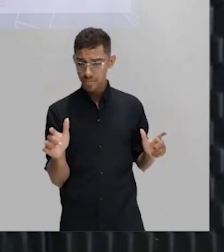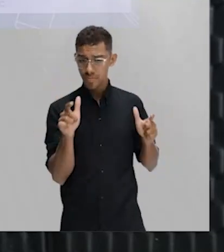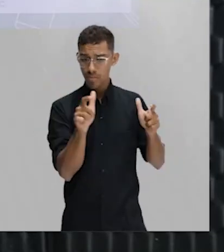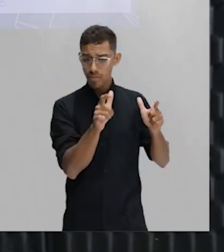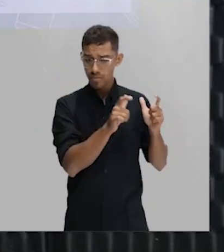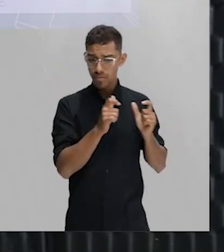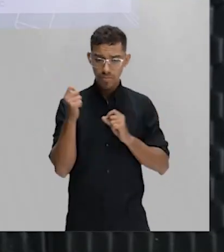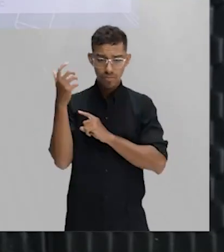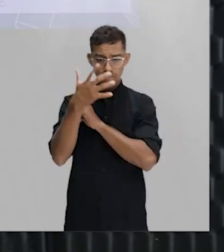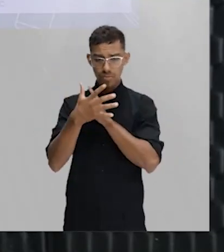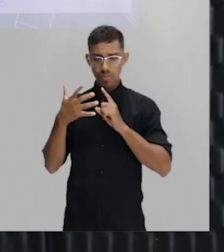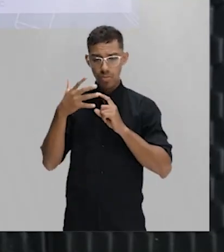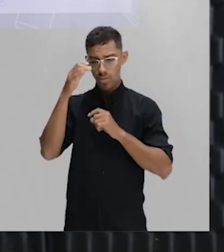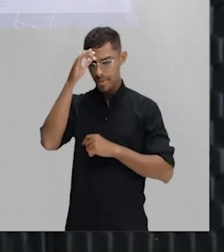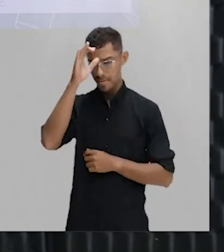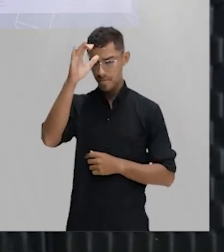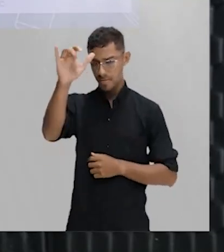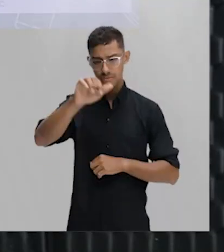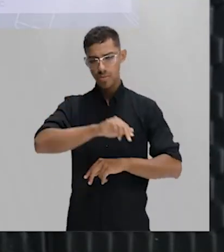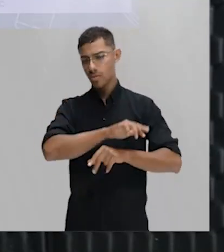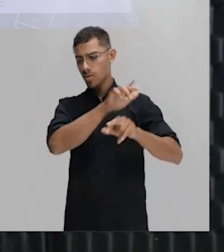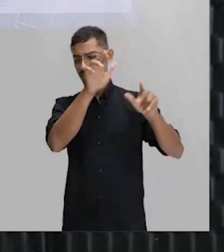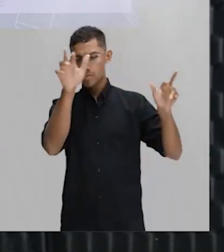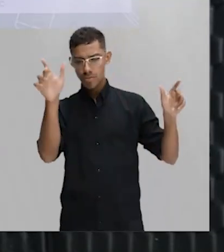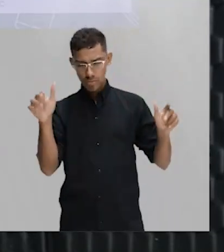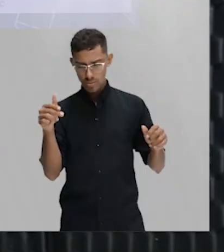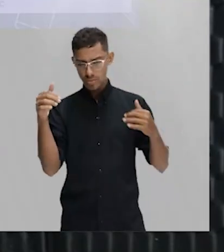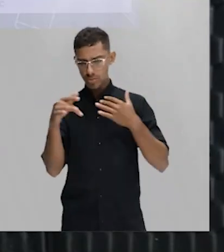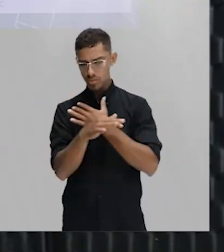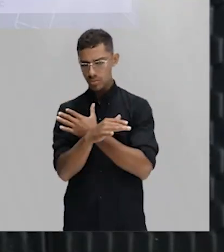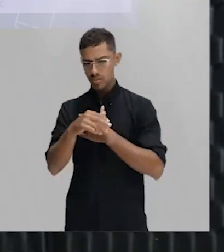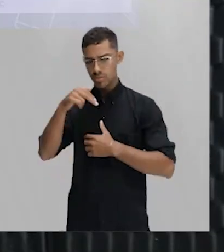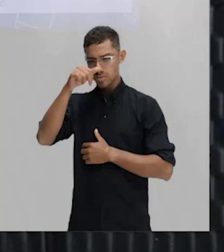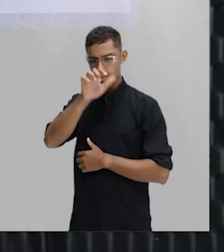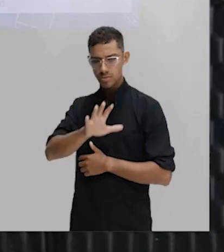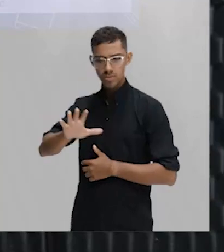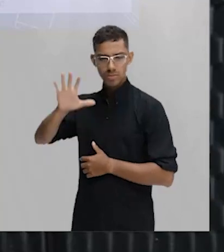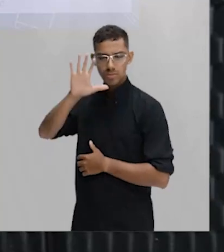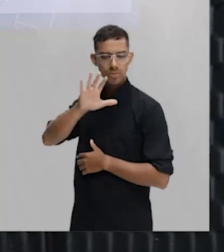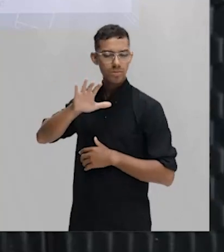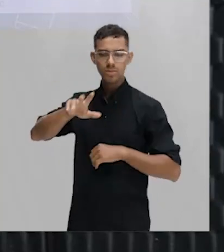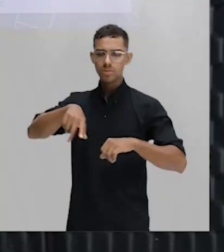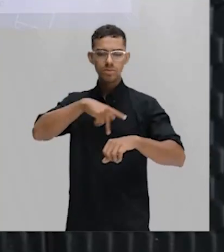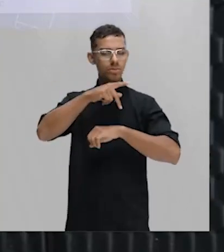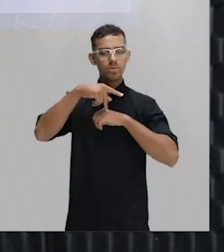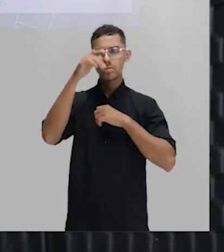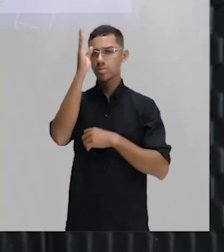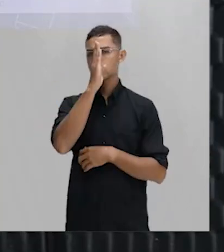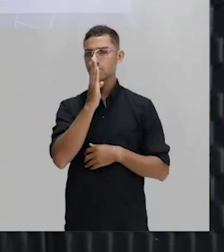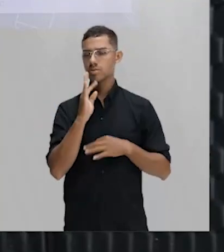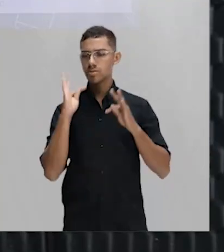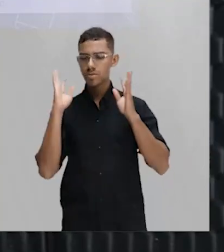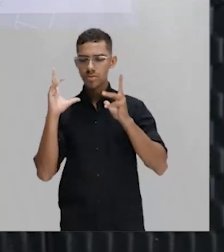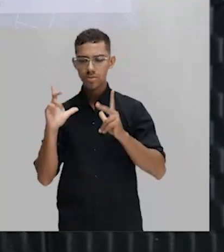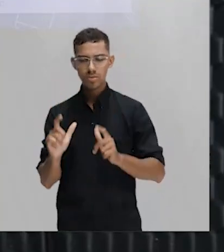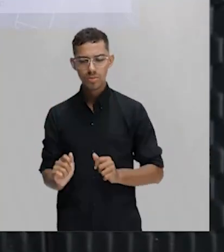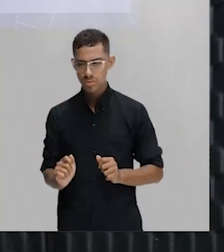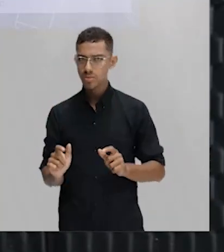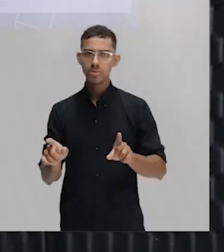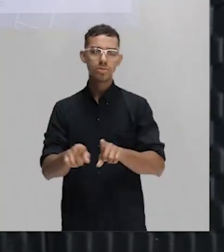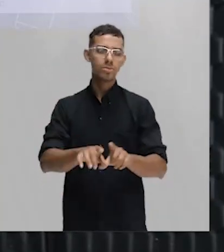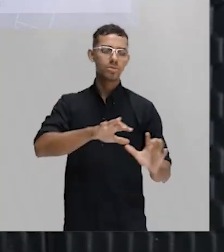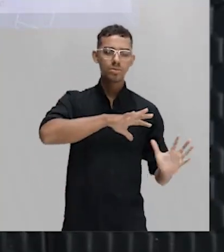e em outras cidades do estado do Maranhão e em várias cidades do Nordeste e no Brasil inteiro e no mundo inteiro. Você não vai porque você não